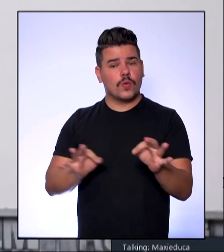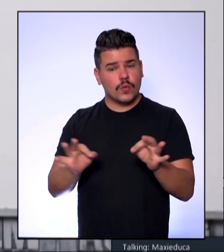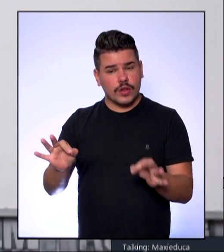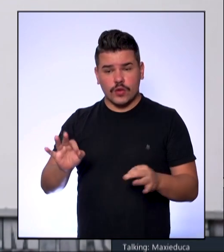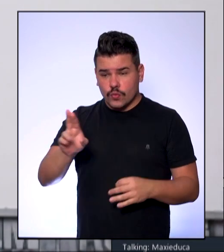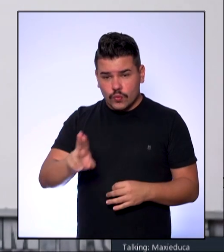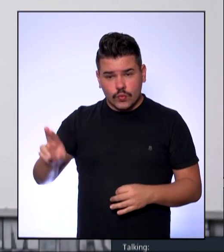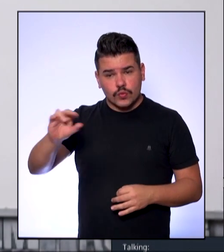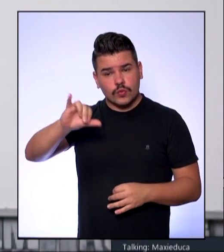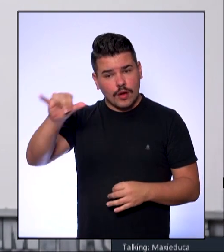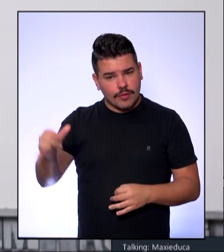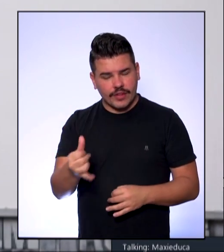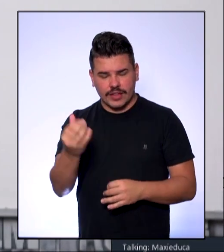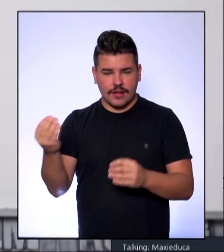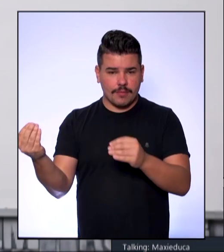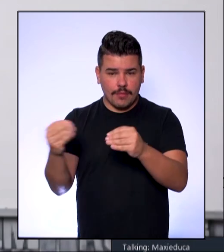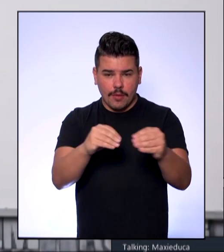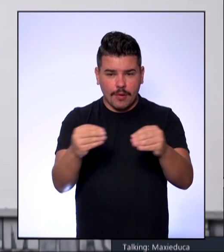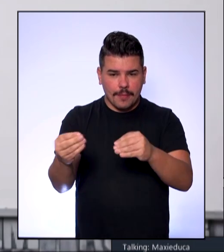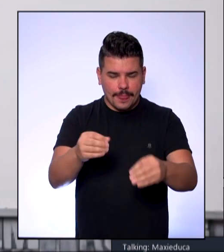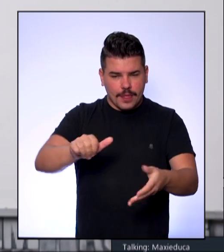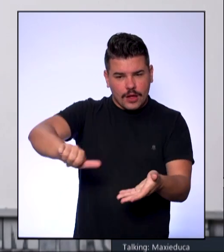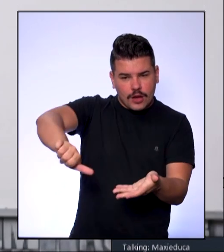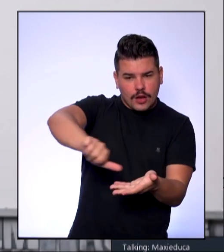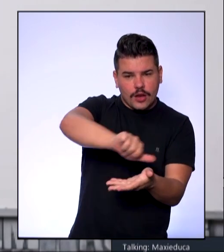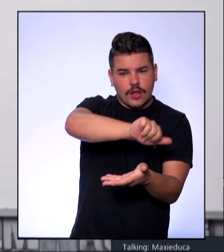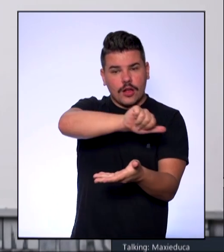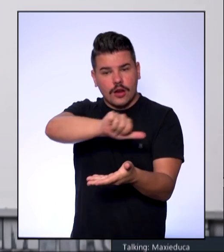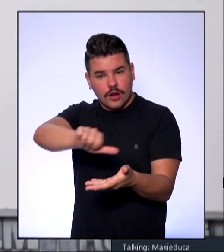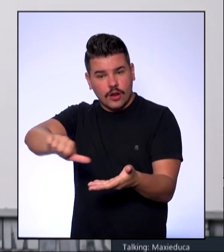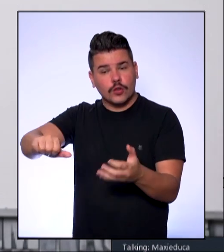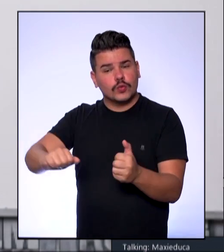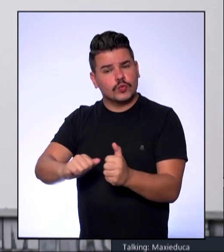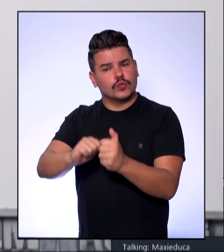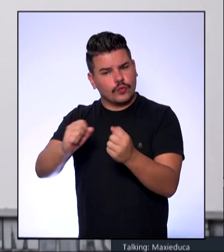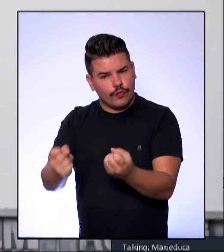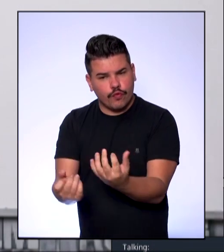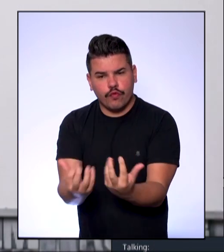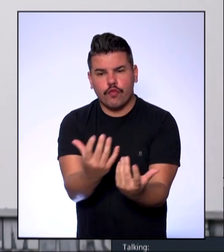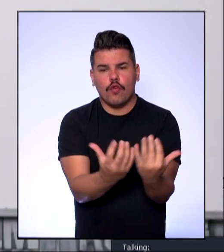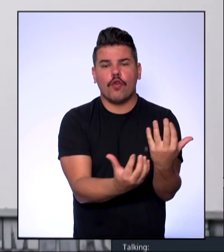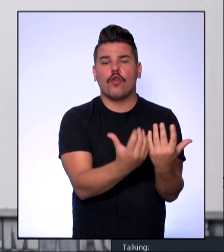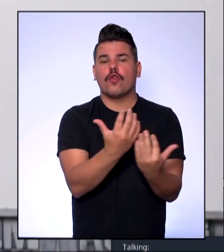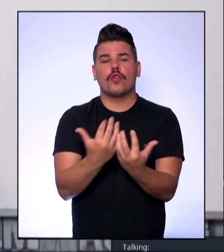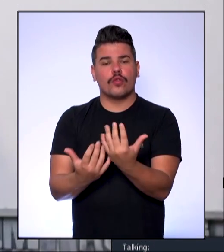da fundição. E a fundição, juntamente ao fogo, tem qual ideia?